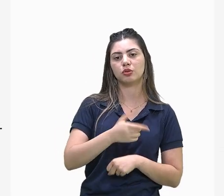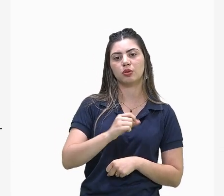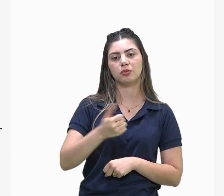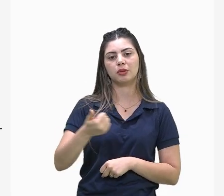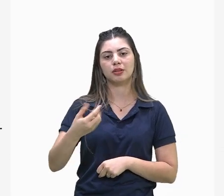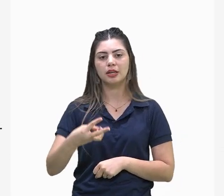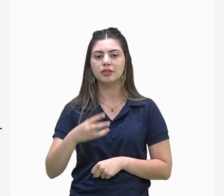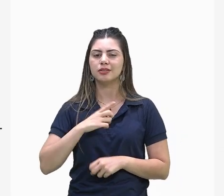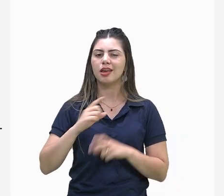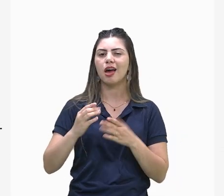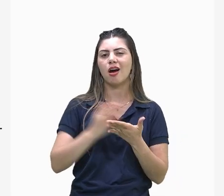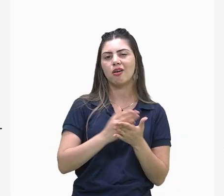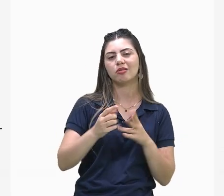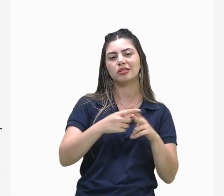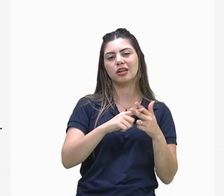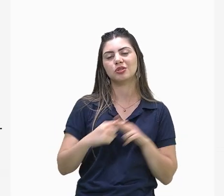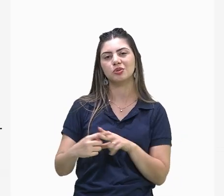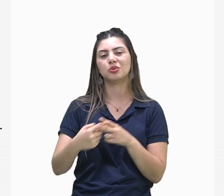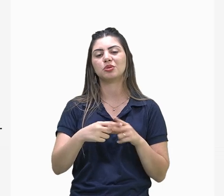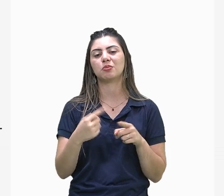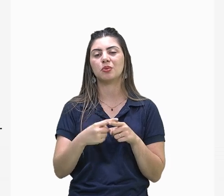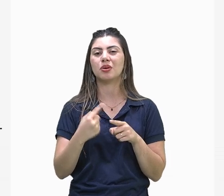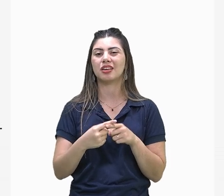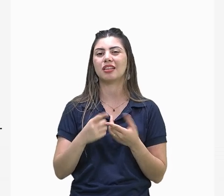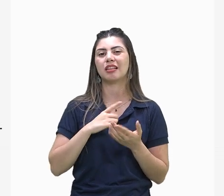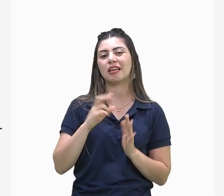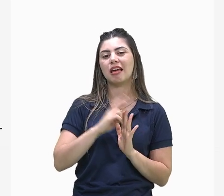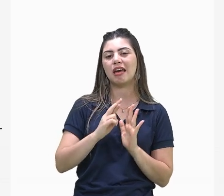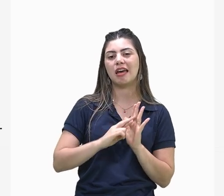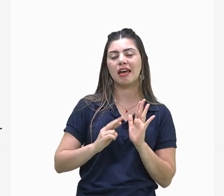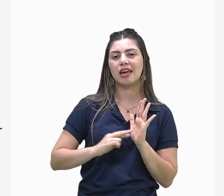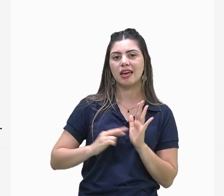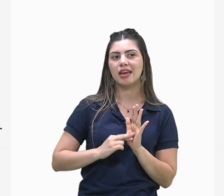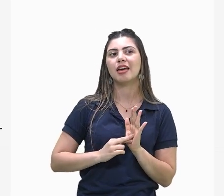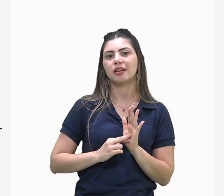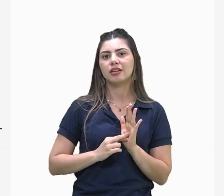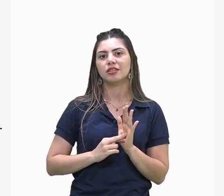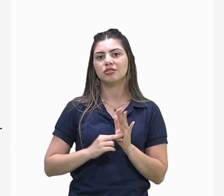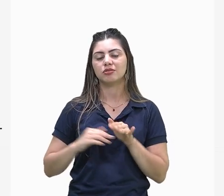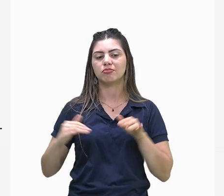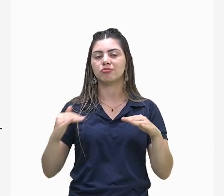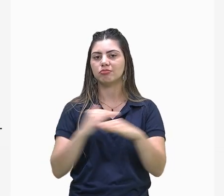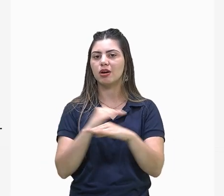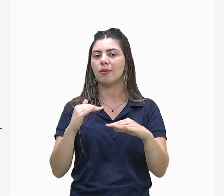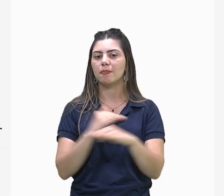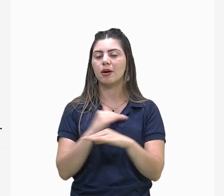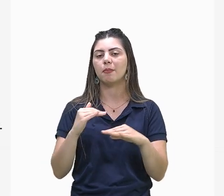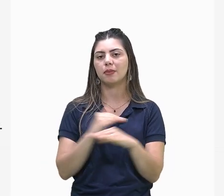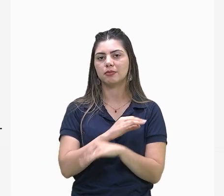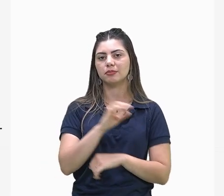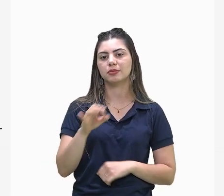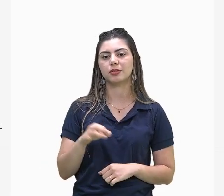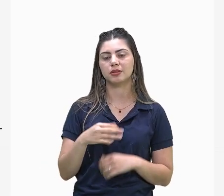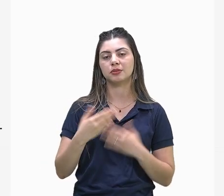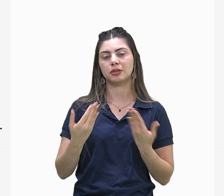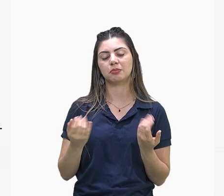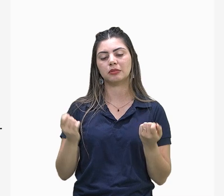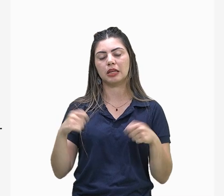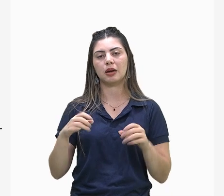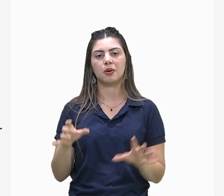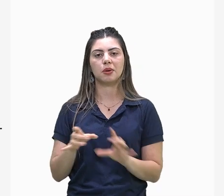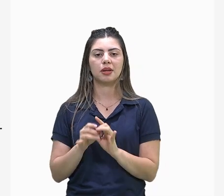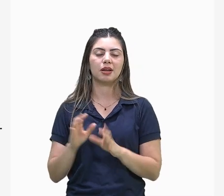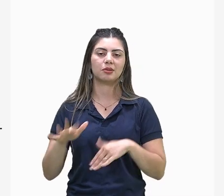ajustes, principalmente nos preços de frete e regras de trânsito, tá? Tudo isso ligado ao